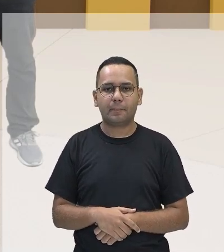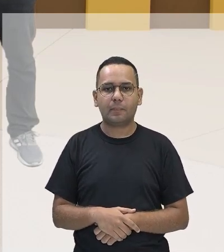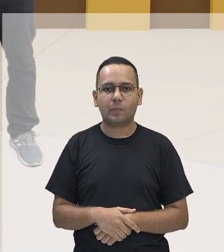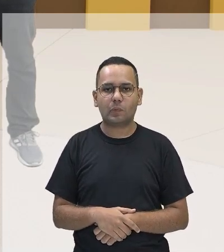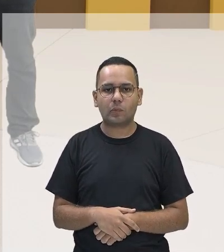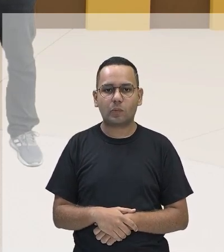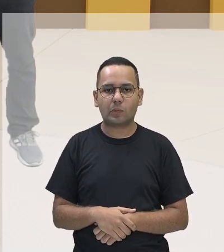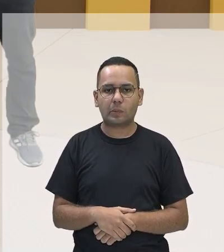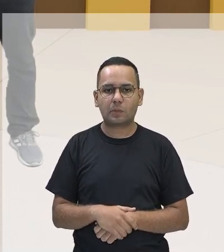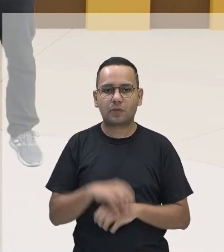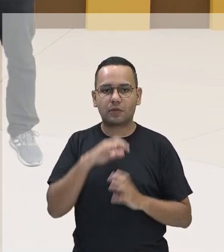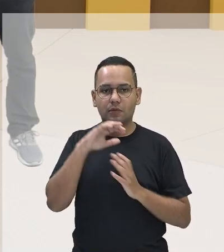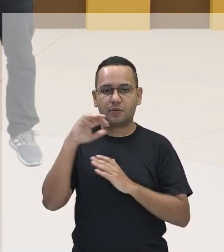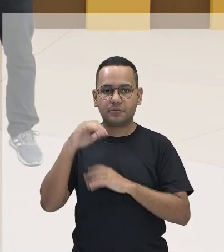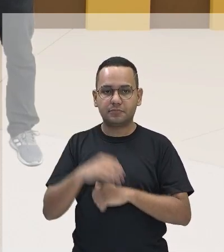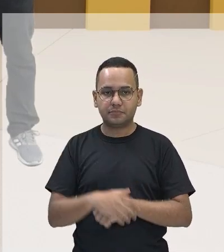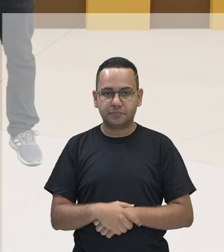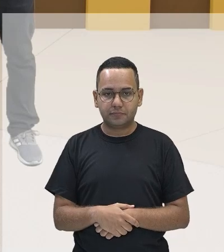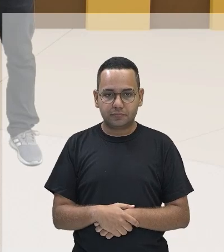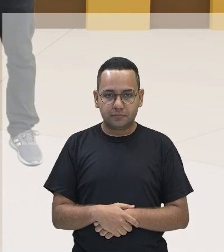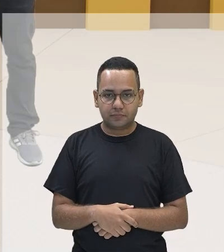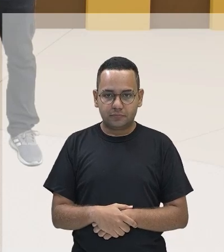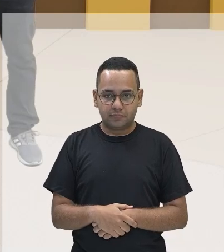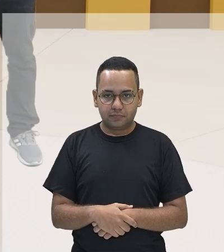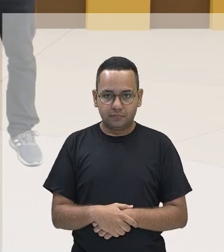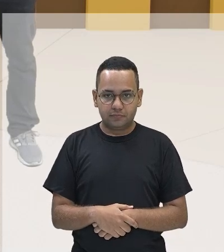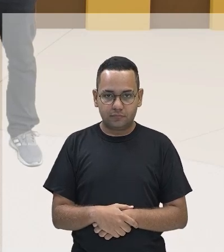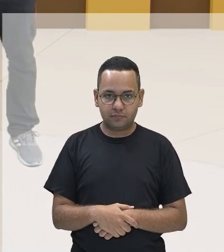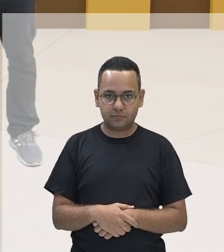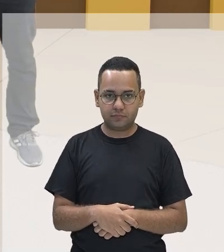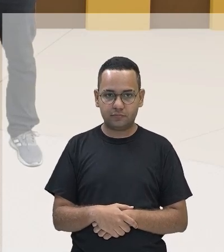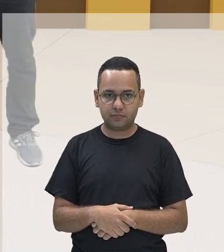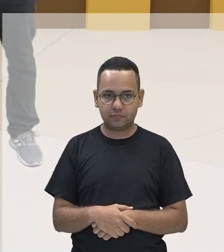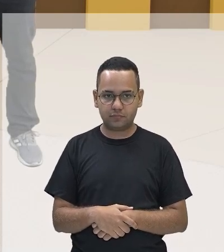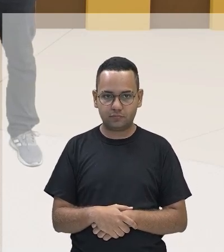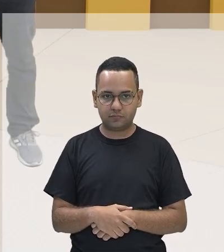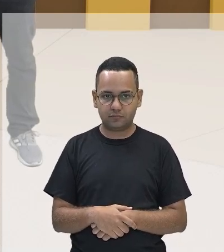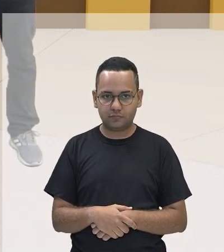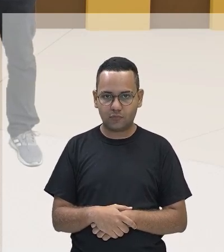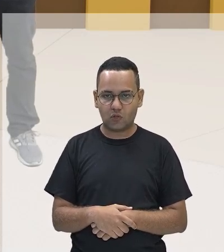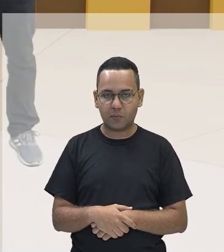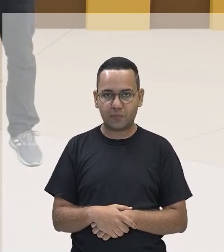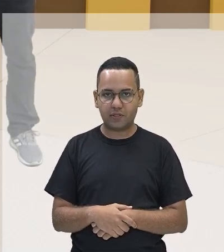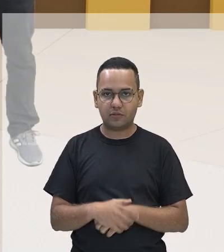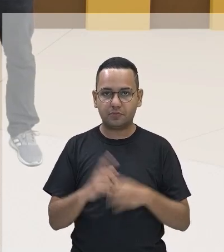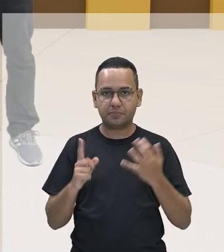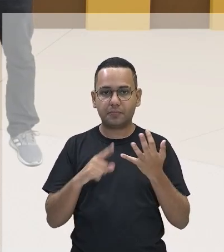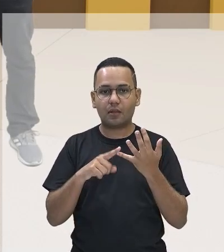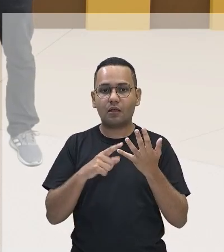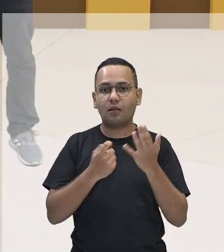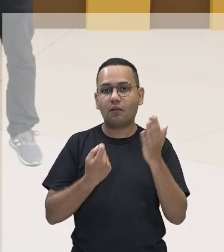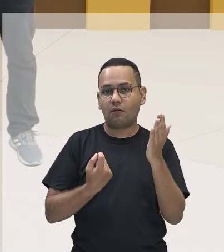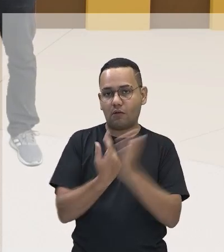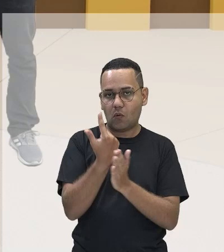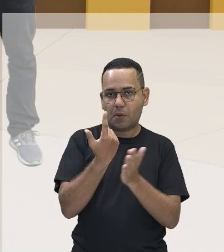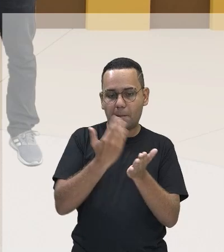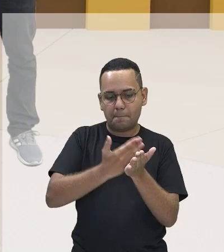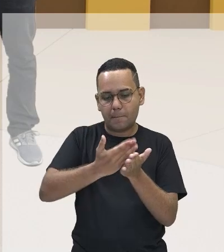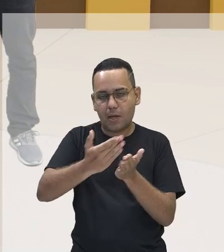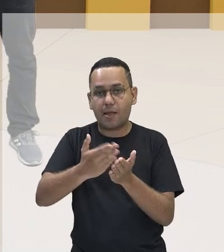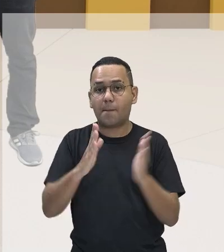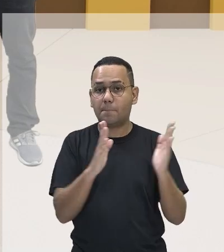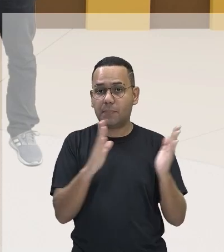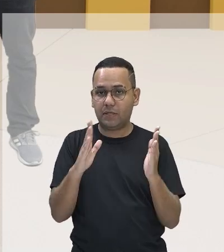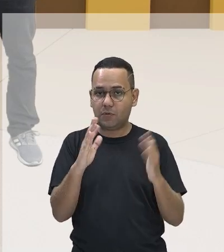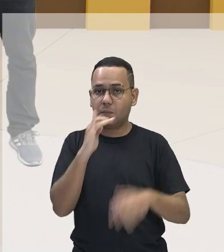aí, vamos aí ao próximo. Compras a prazo, né? Muita atenção ali nas compras a prazo. Você faz